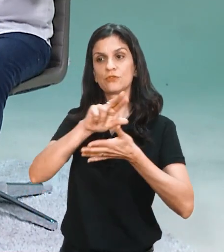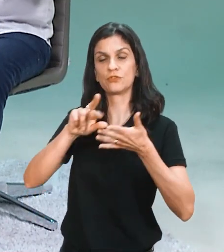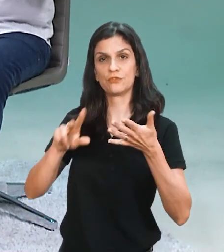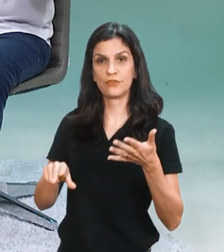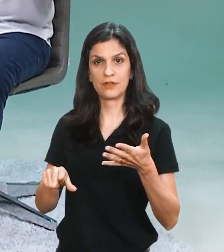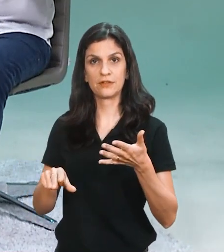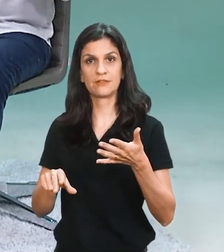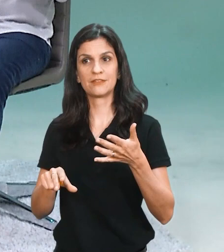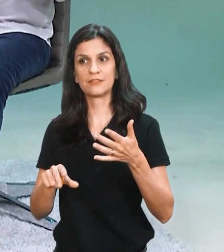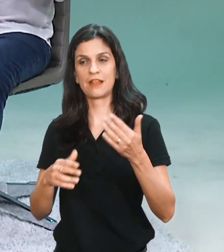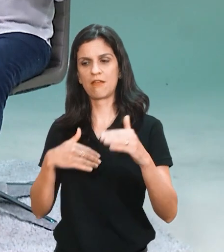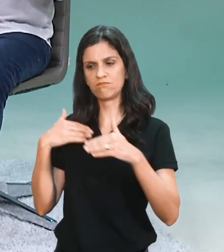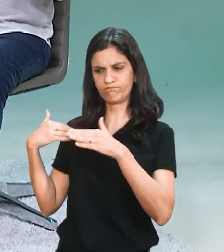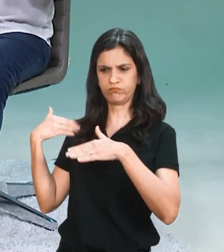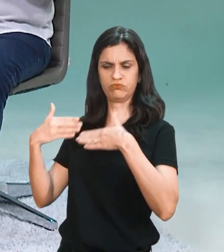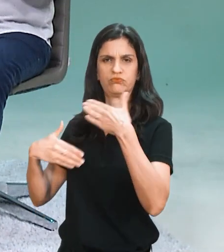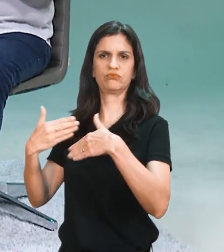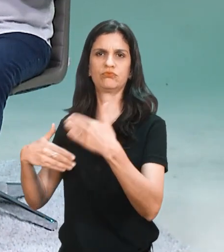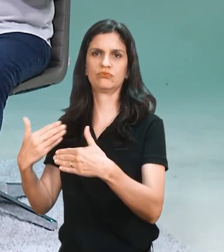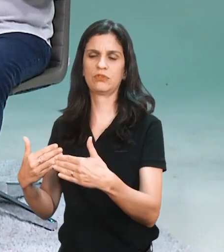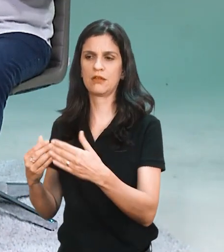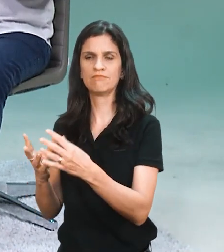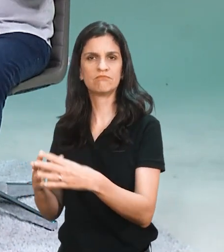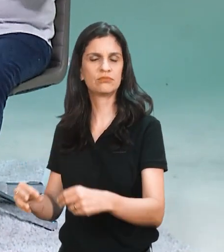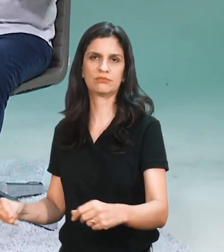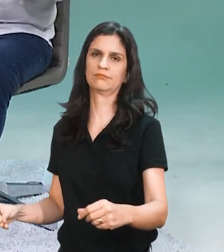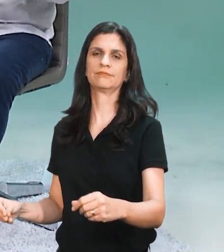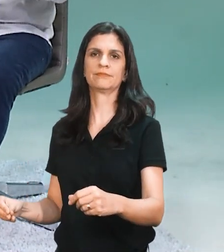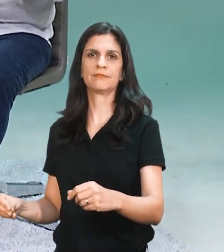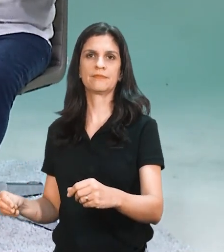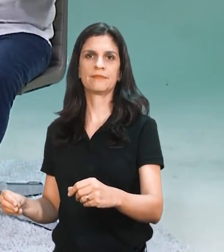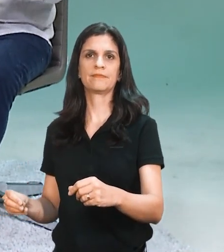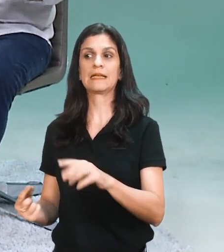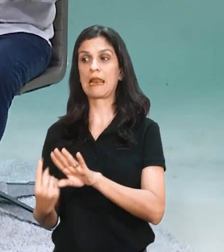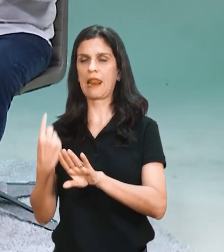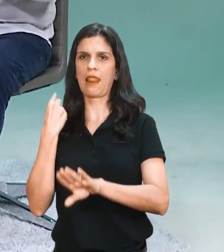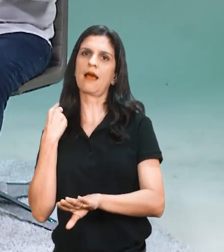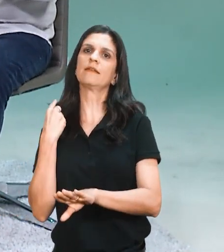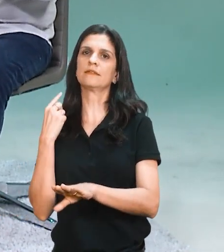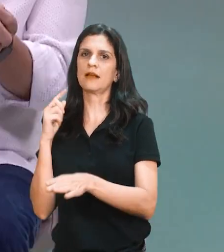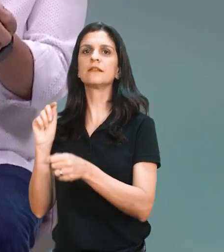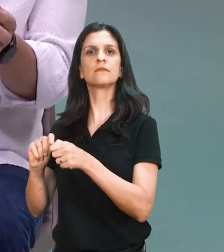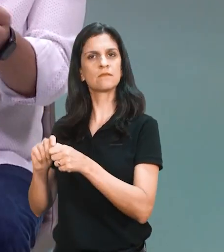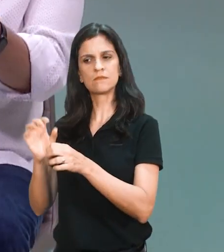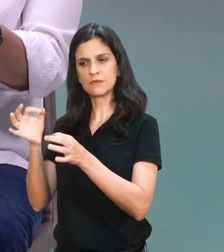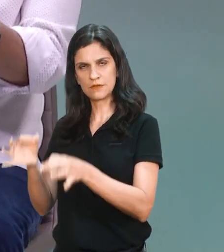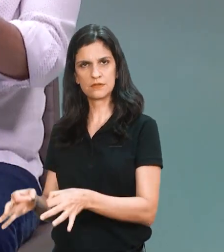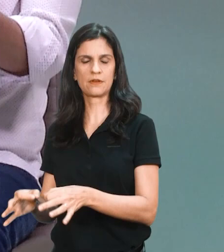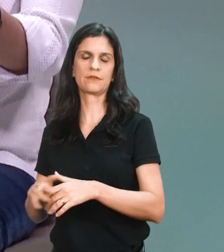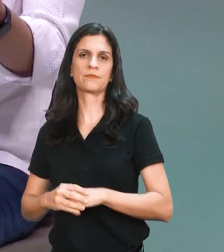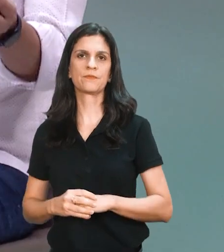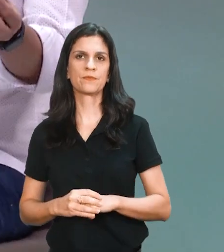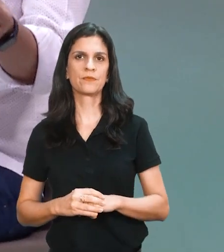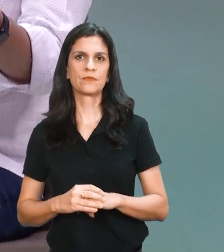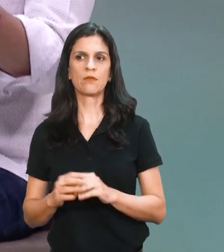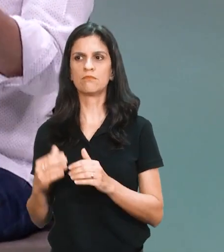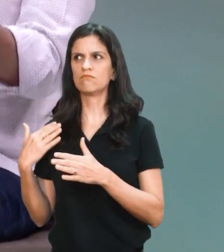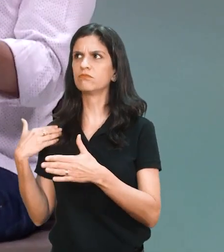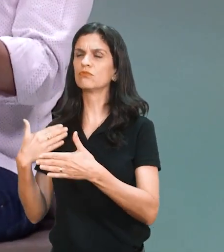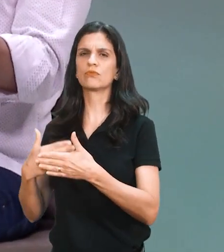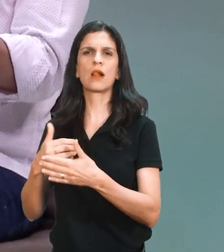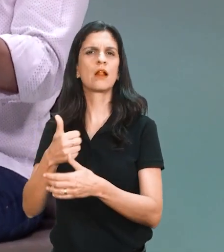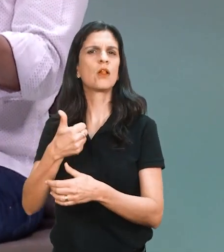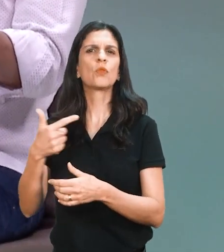acabou se desfacelando isso. E é lamentável que a gente já teve uma rede atuante aqui, e que passado aí 12